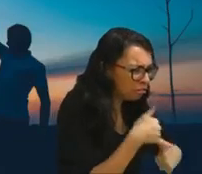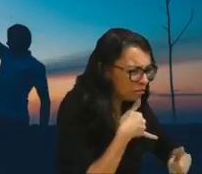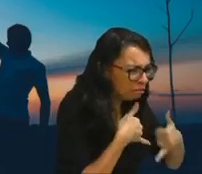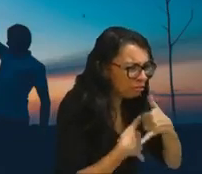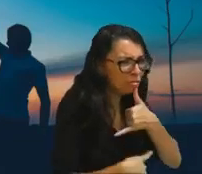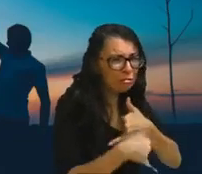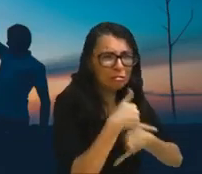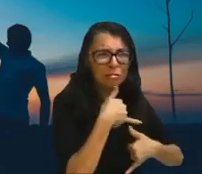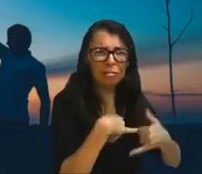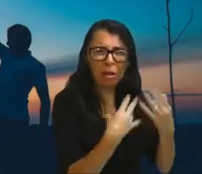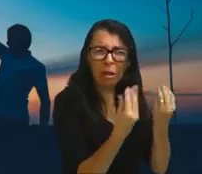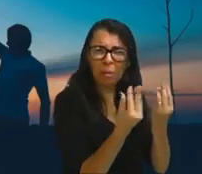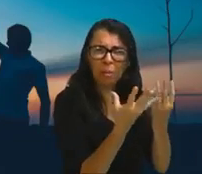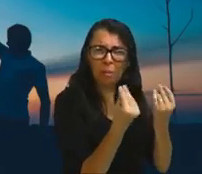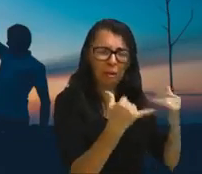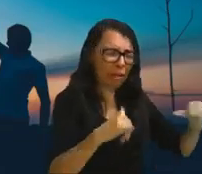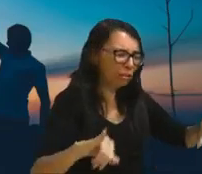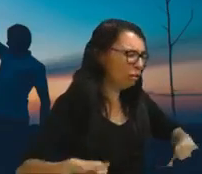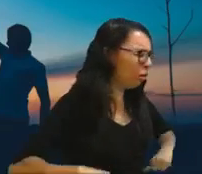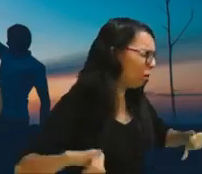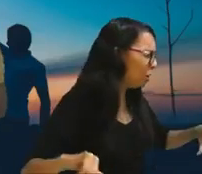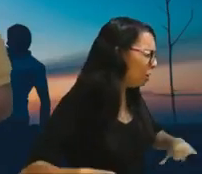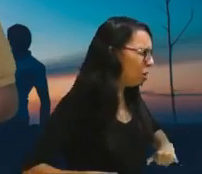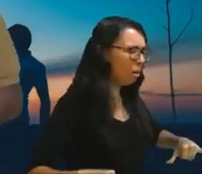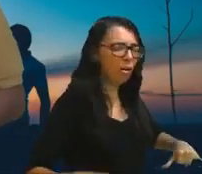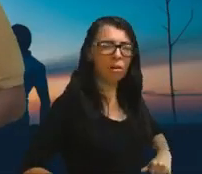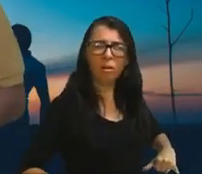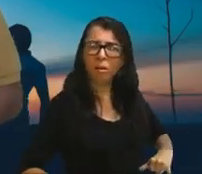continue fortificando a vossa fé.